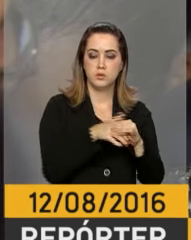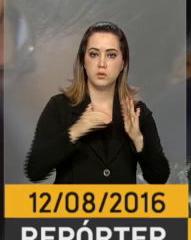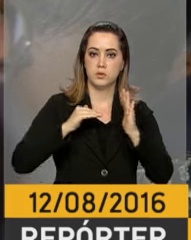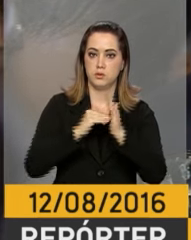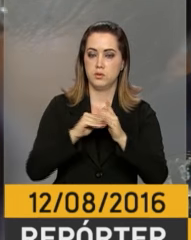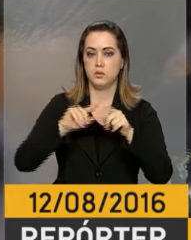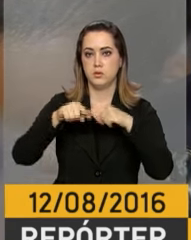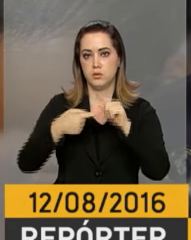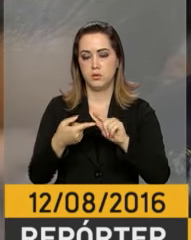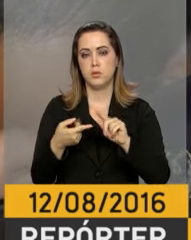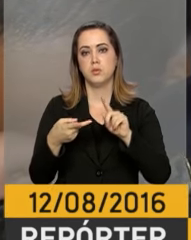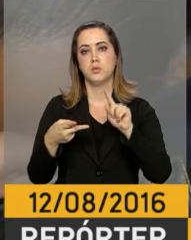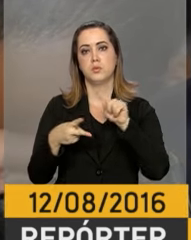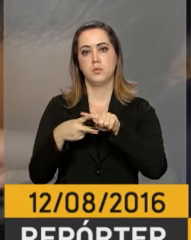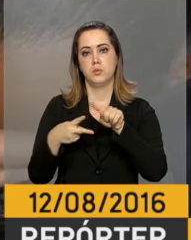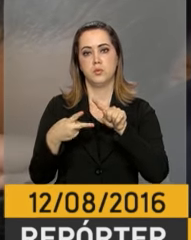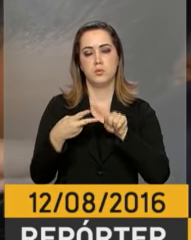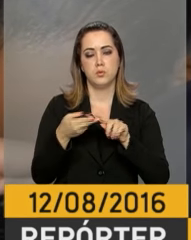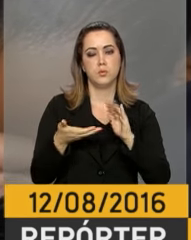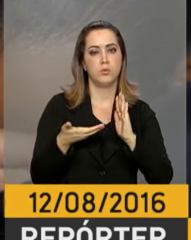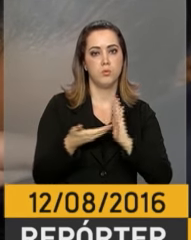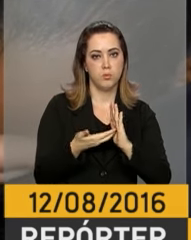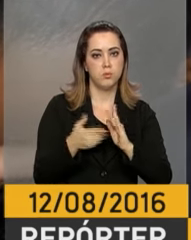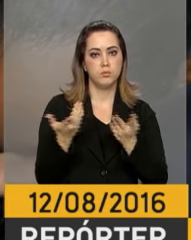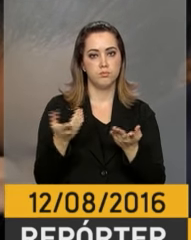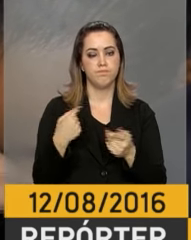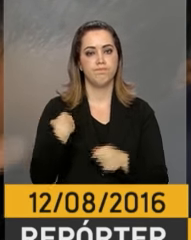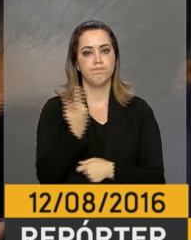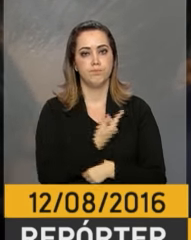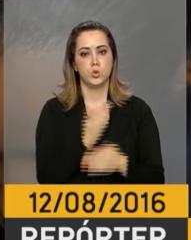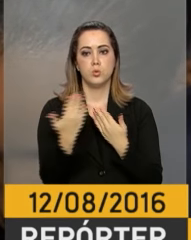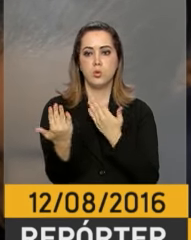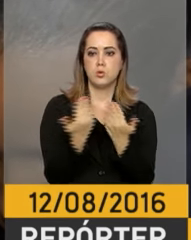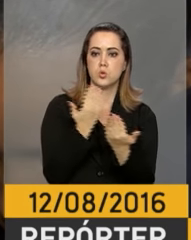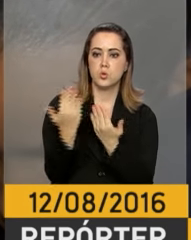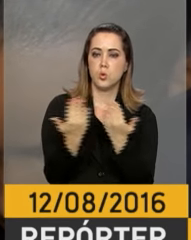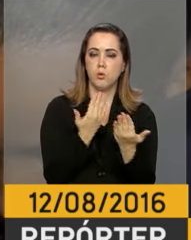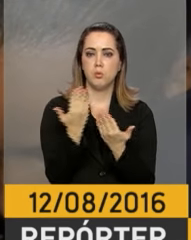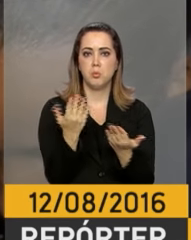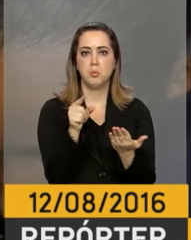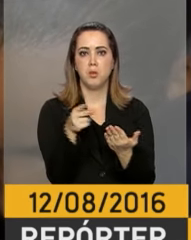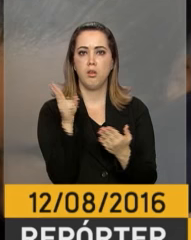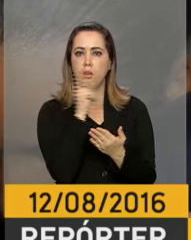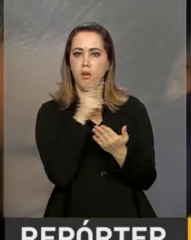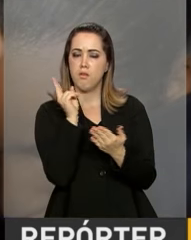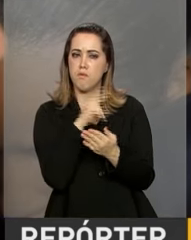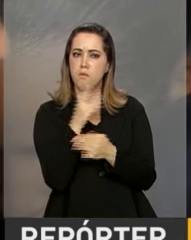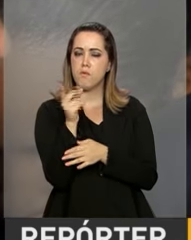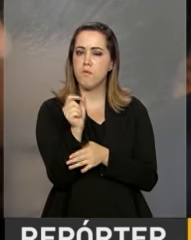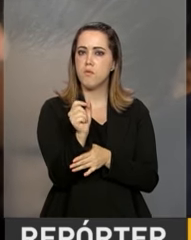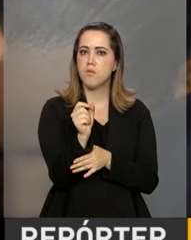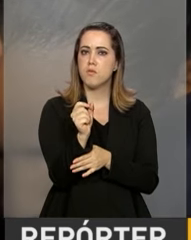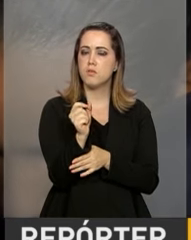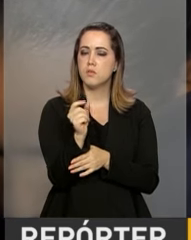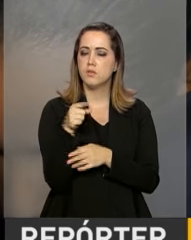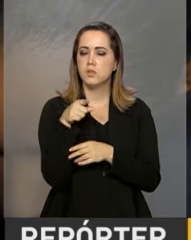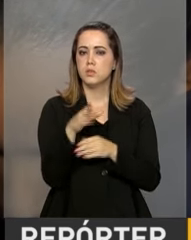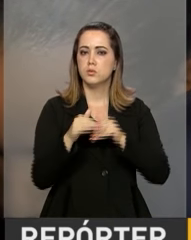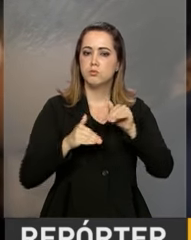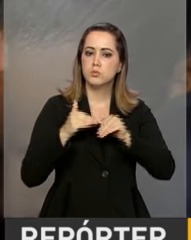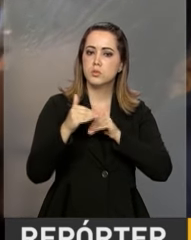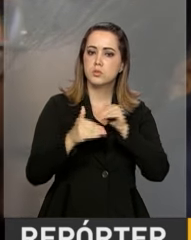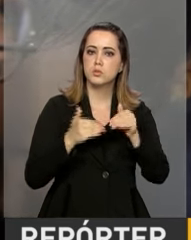digo, se nós formos comparar a velocidade que está caminhando este ajuste